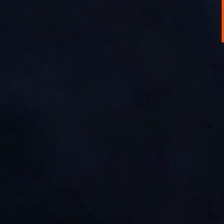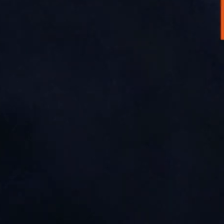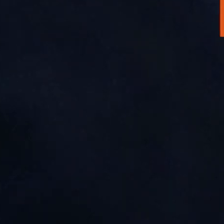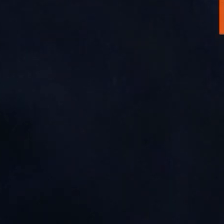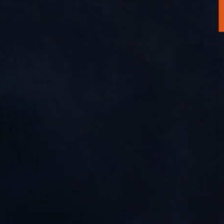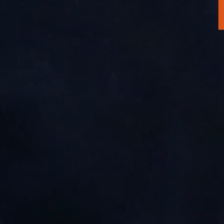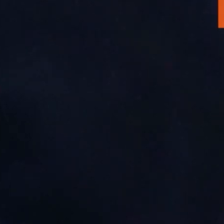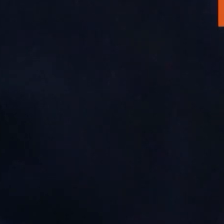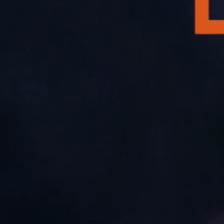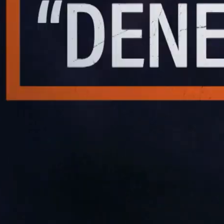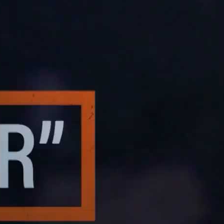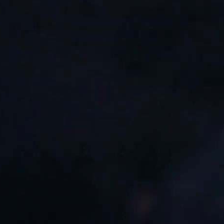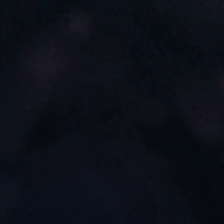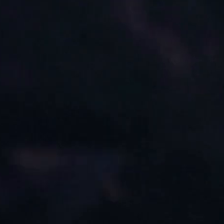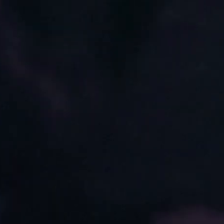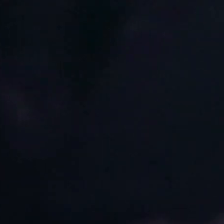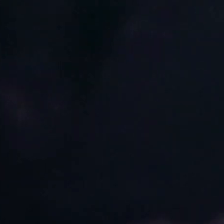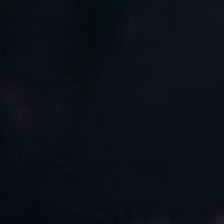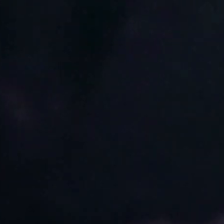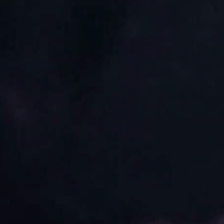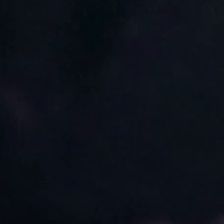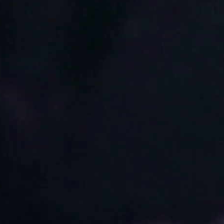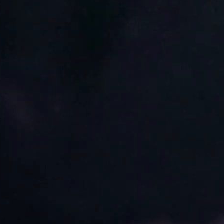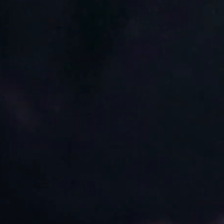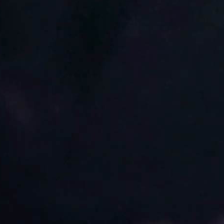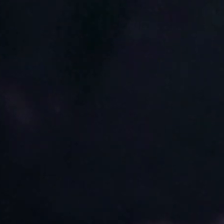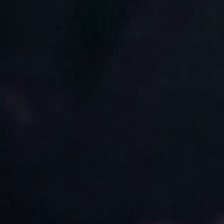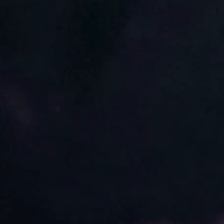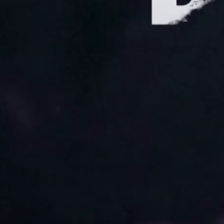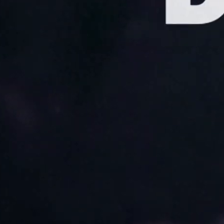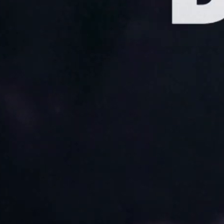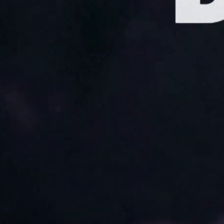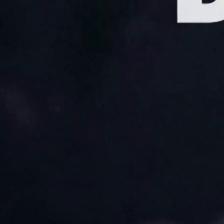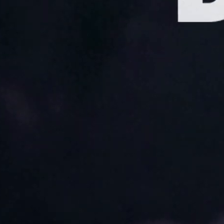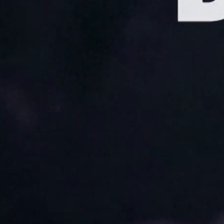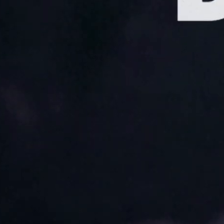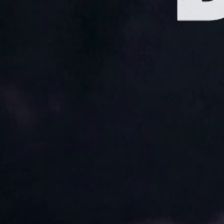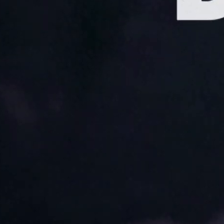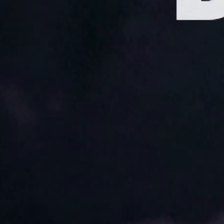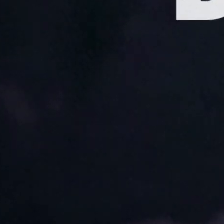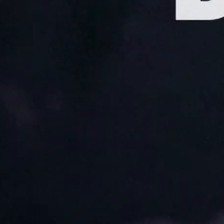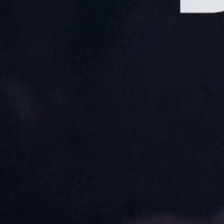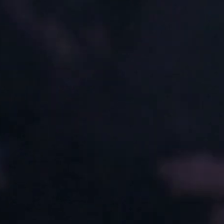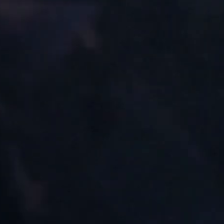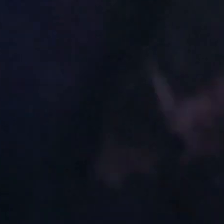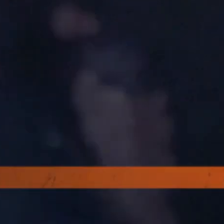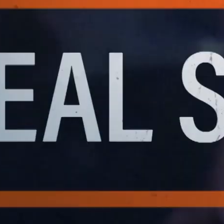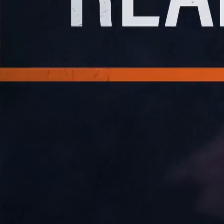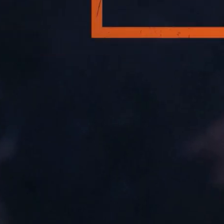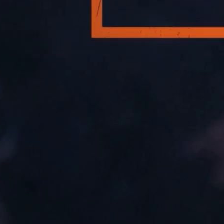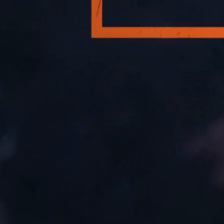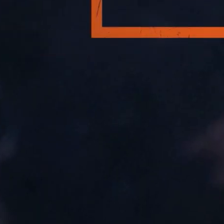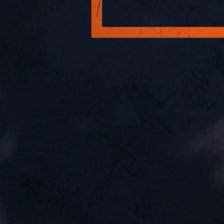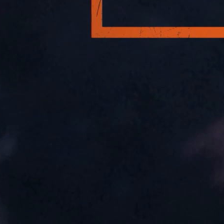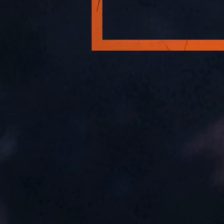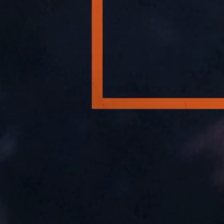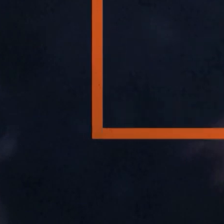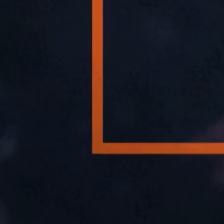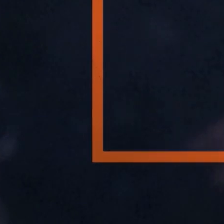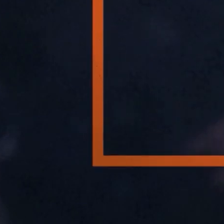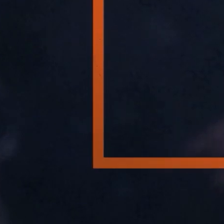Frequentemente se usa o verbo denegrir com claro sentido pejorativo, como sinônimo de difamar, bem diferente do seu